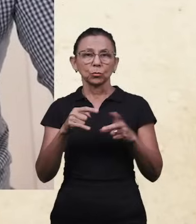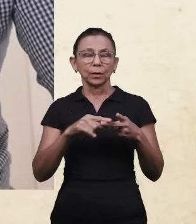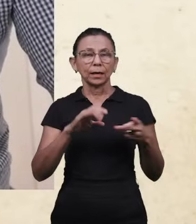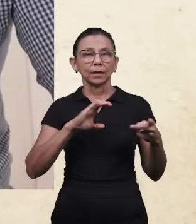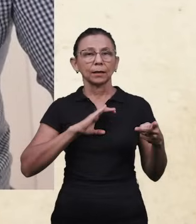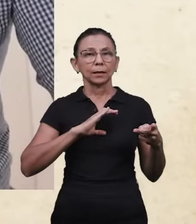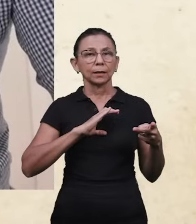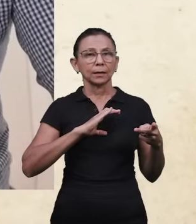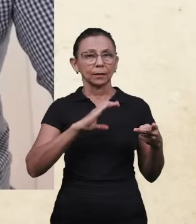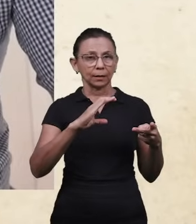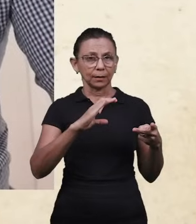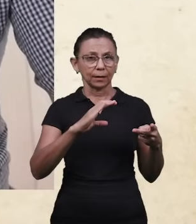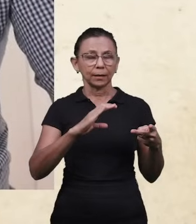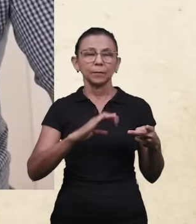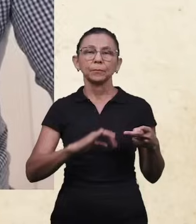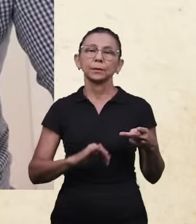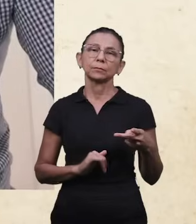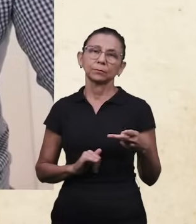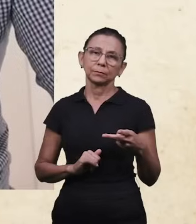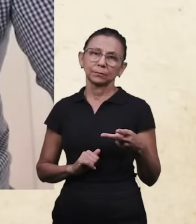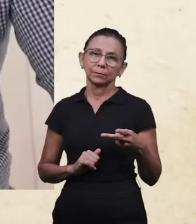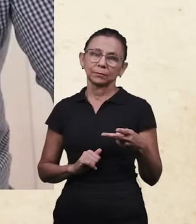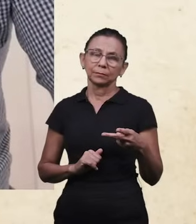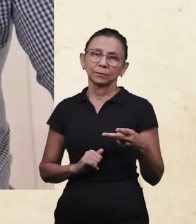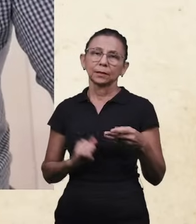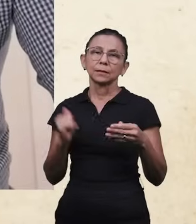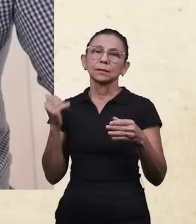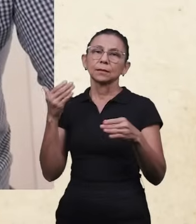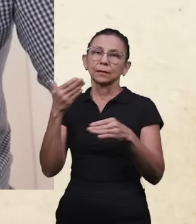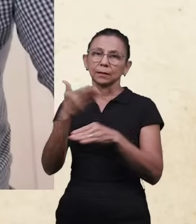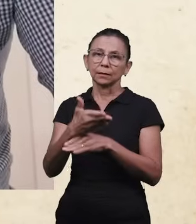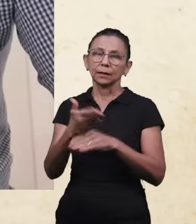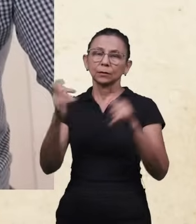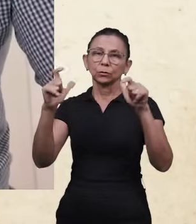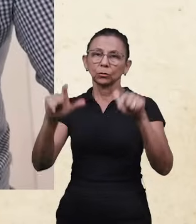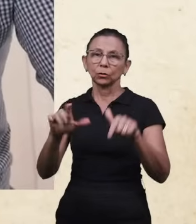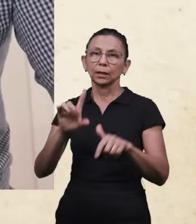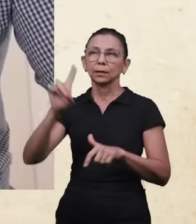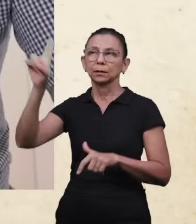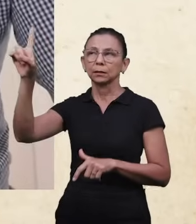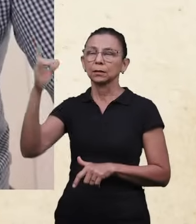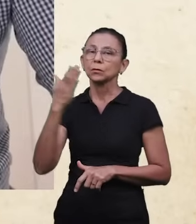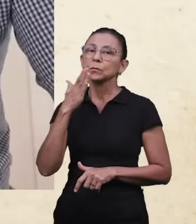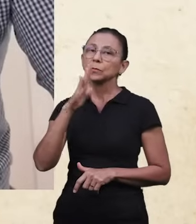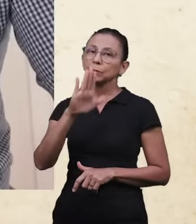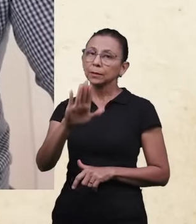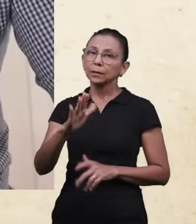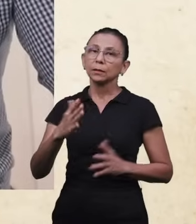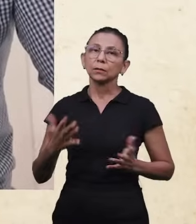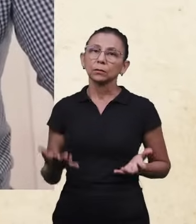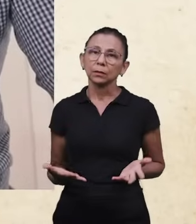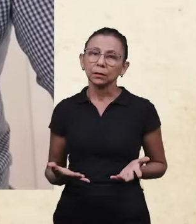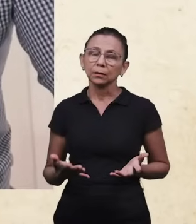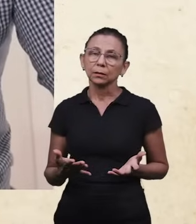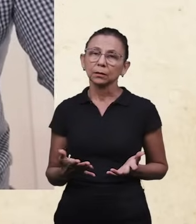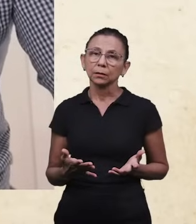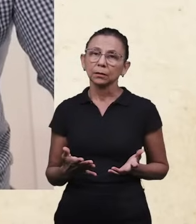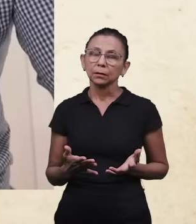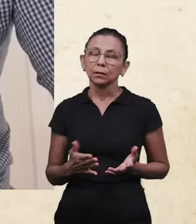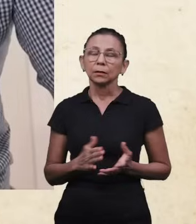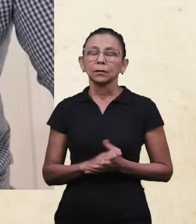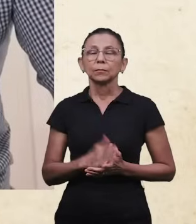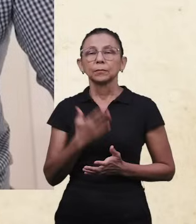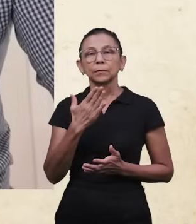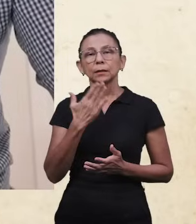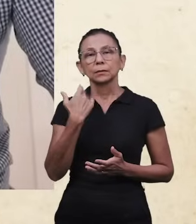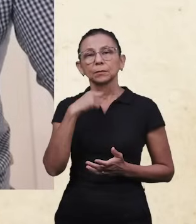prometida e os pais de Josué não entraram. Ou seja, os erros dos nossos pais não caem sobre nós. E nós